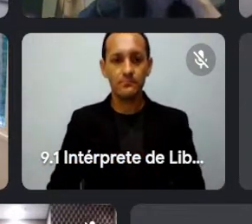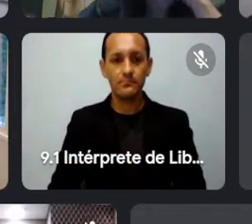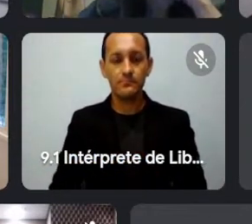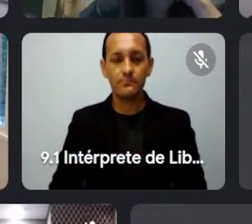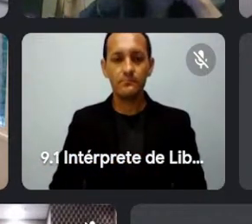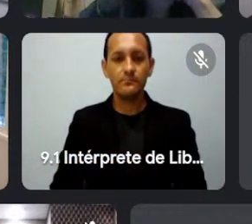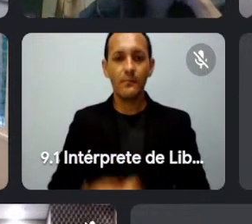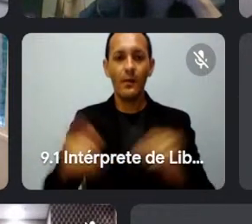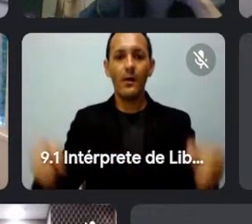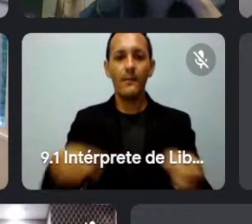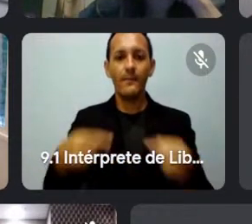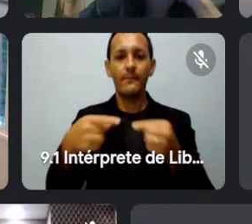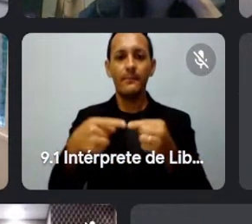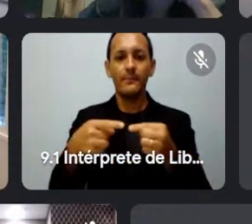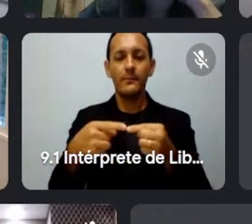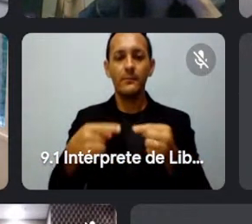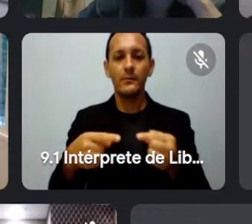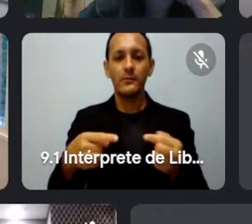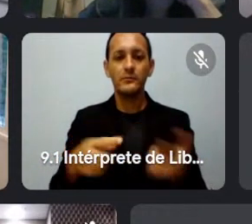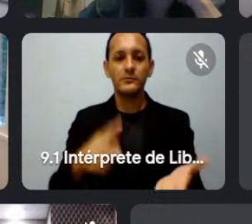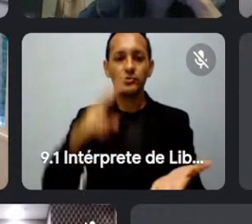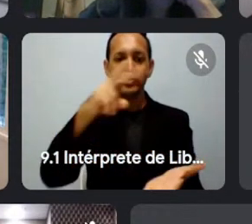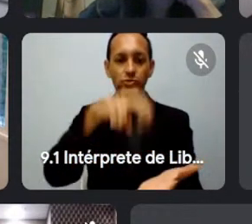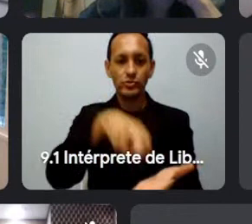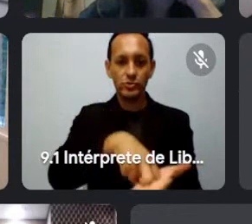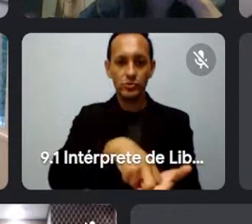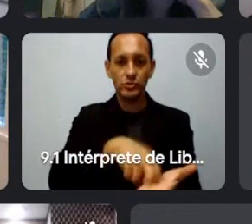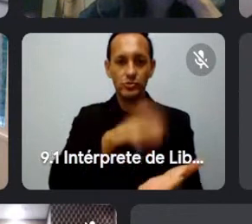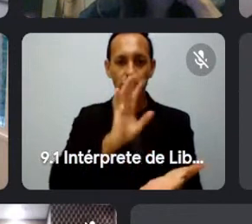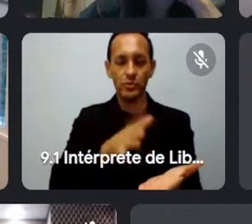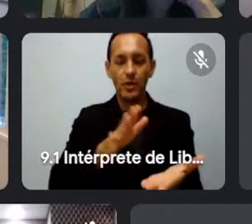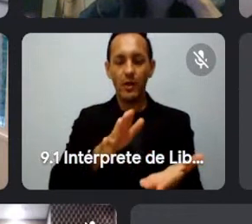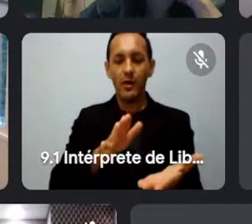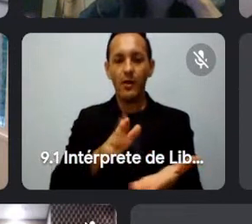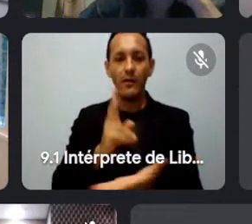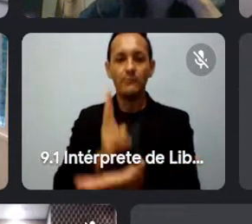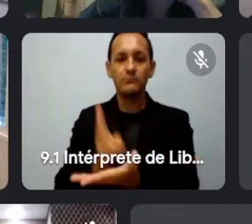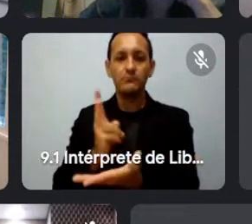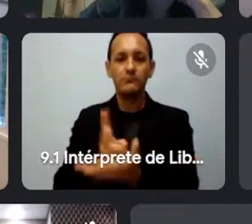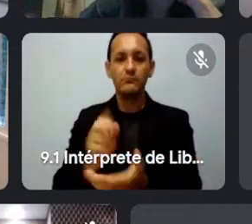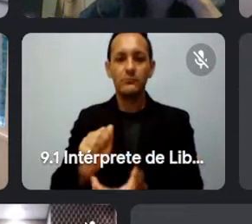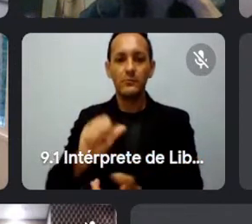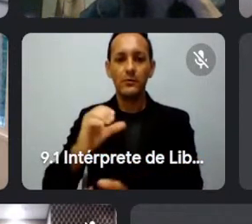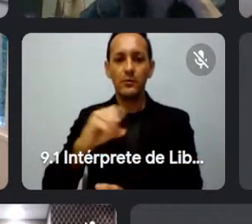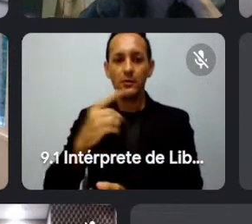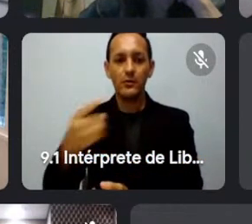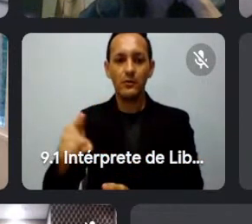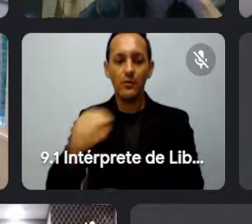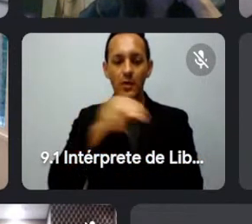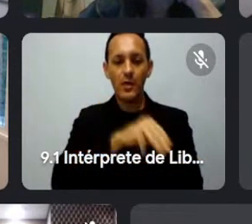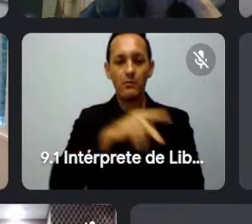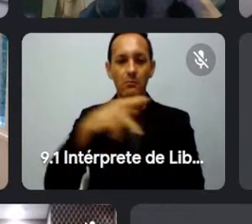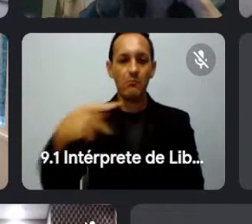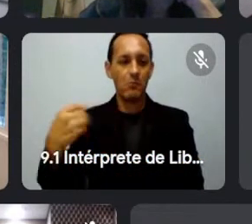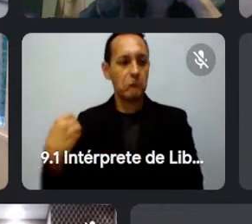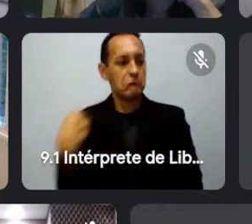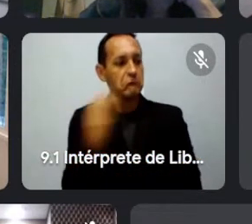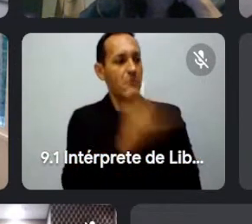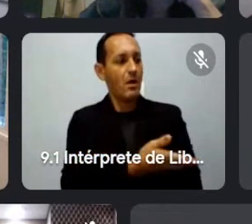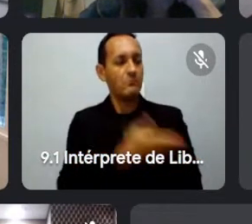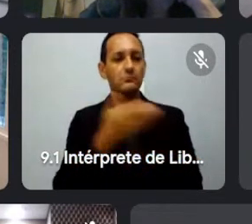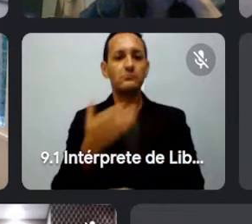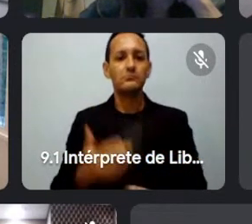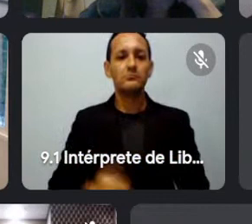a contradição a sentença julgo improcedente a ação mais remete o sujeito ao Ministério pu